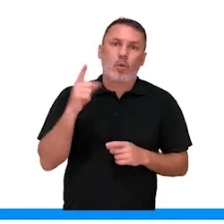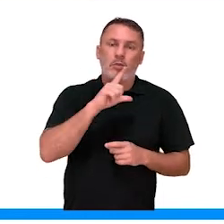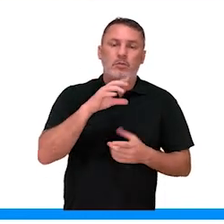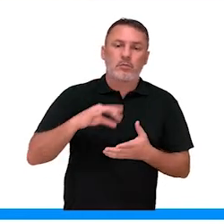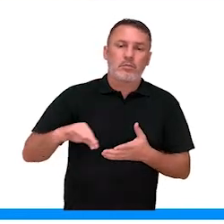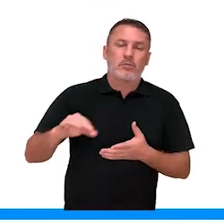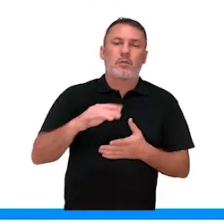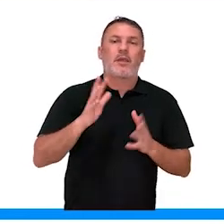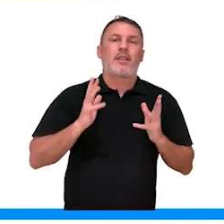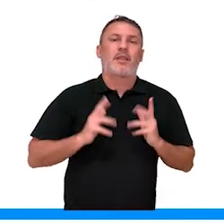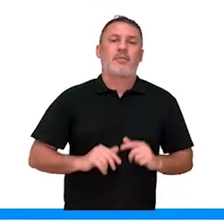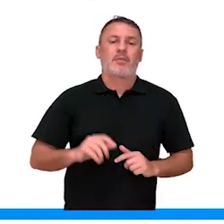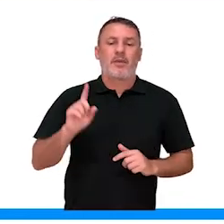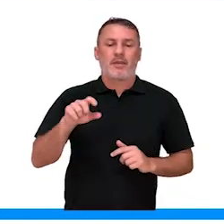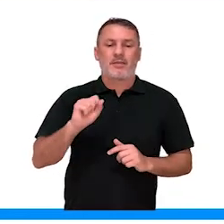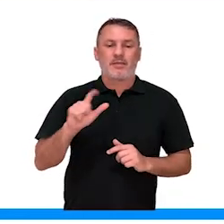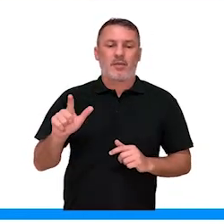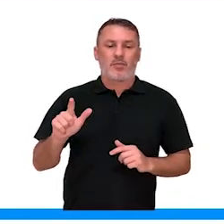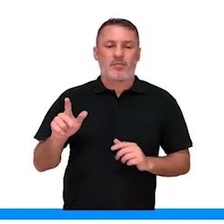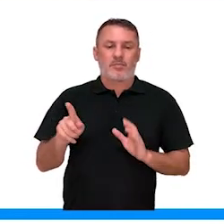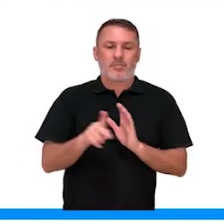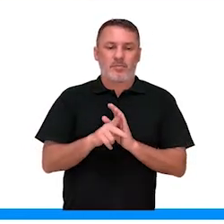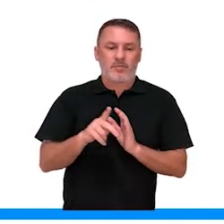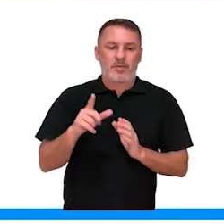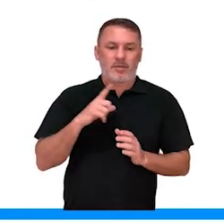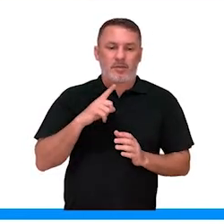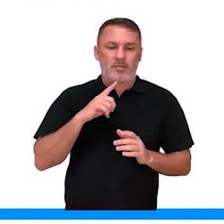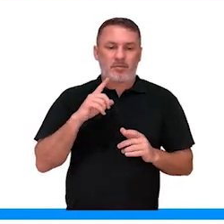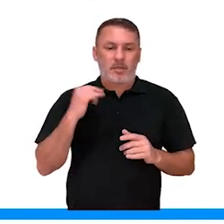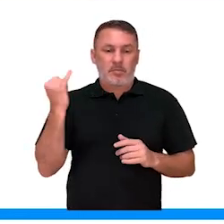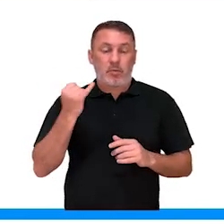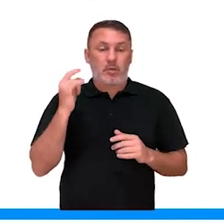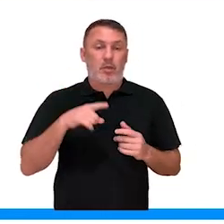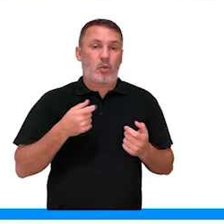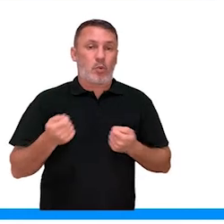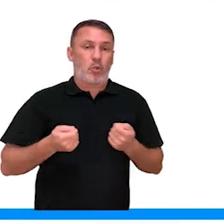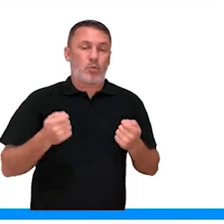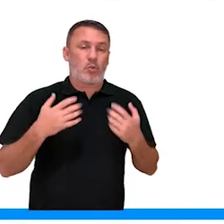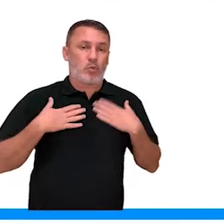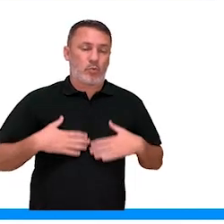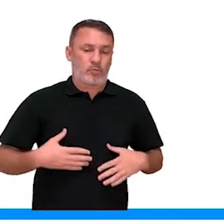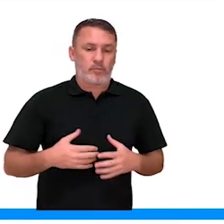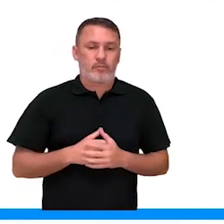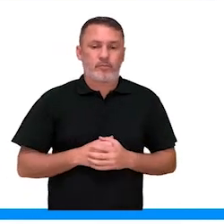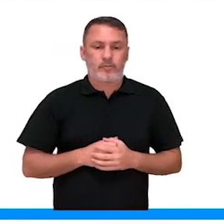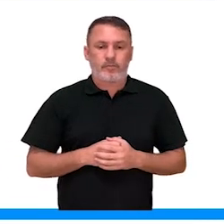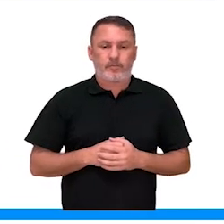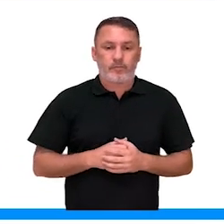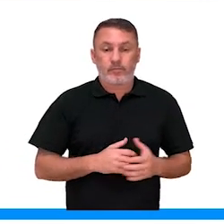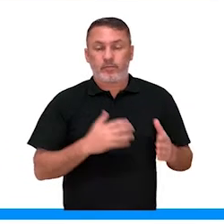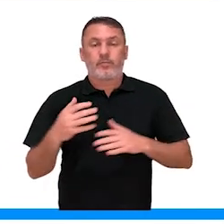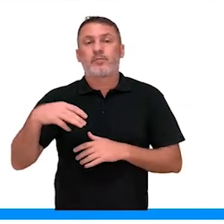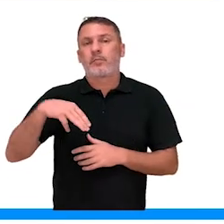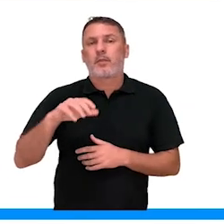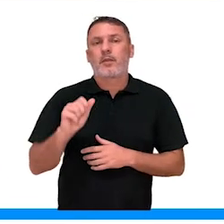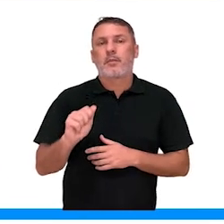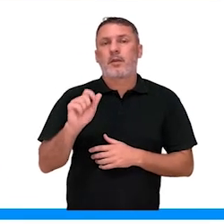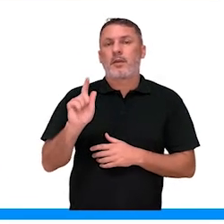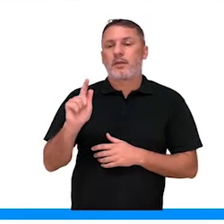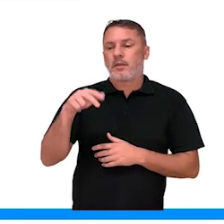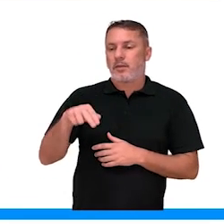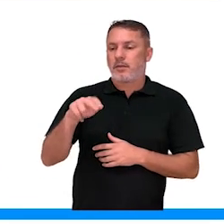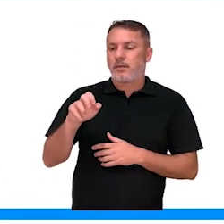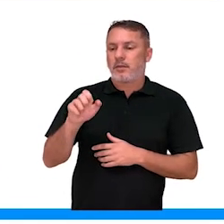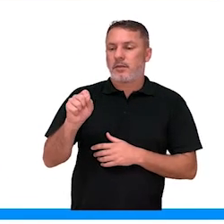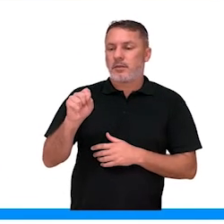conseguir ter uma dieta mais rica nesse sal mineral, já que ele é tão importante para o controle do nosso metabolismo.